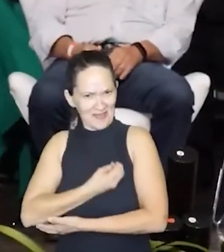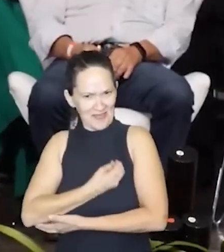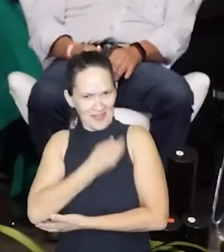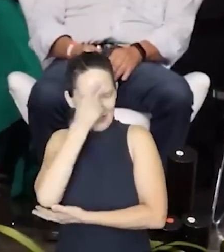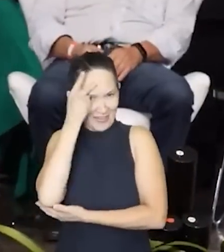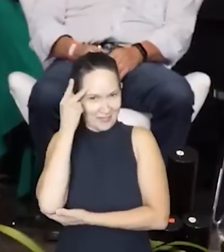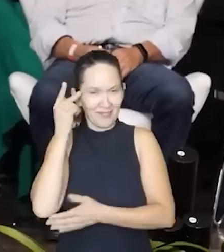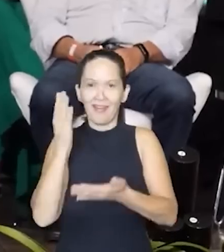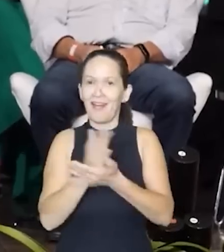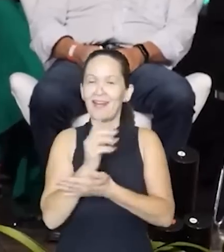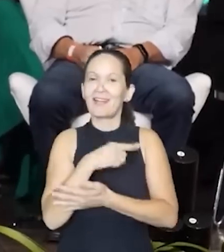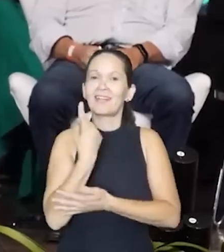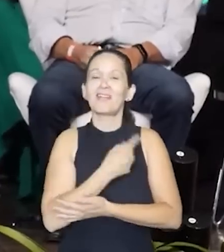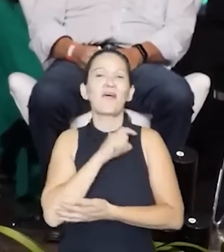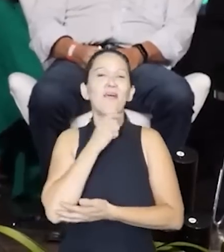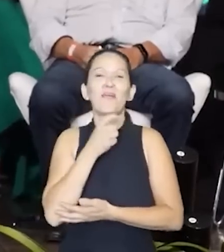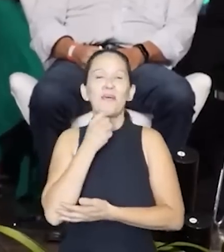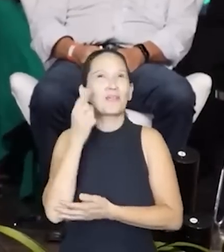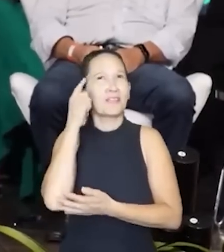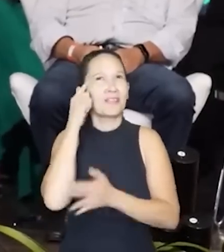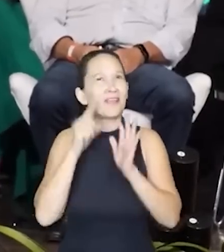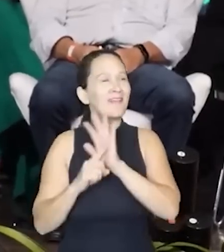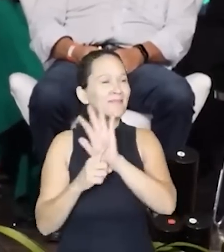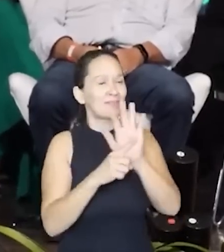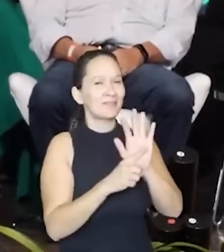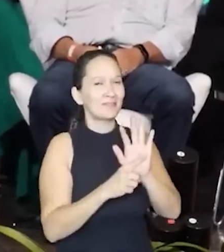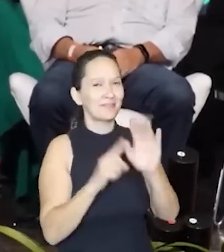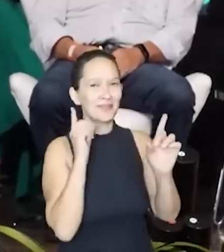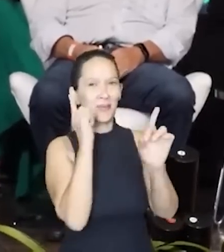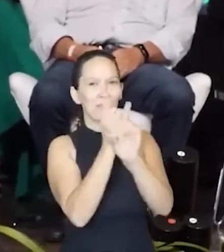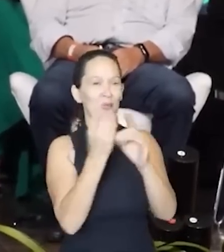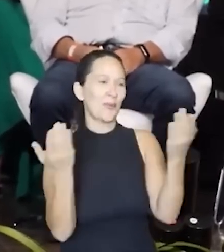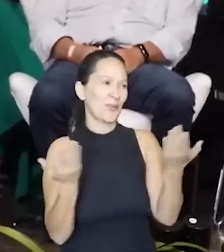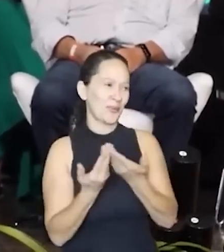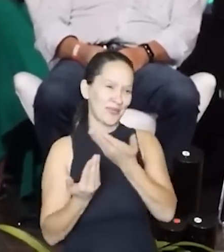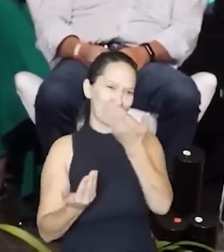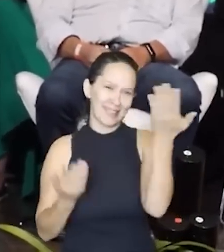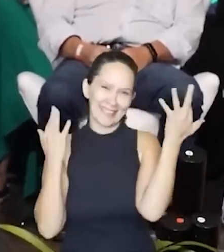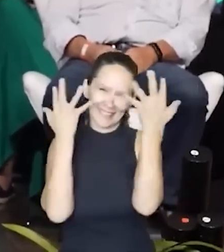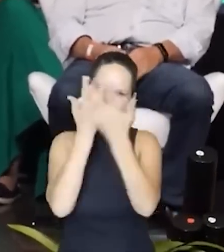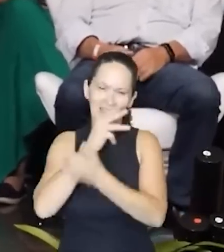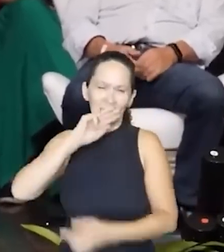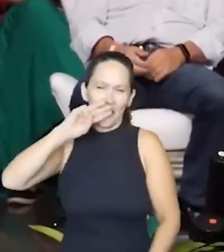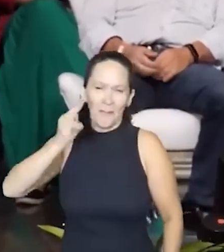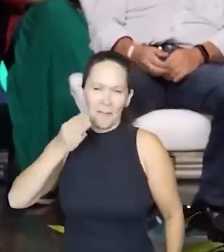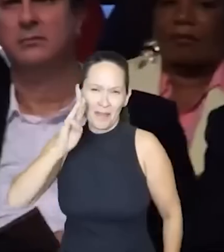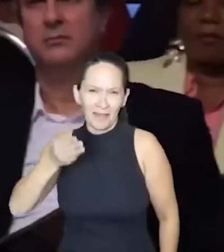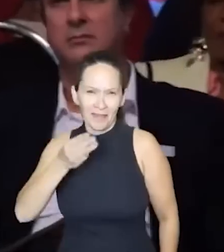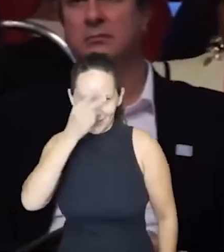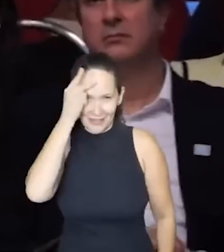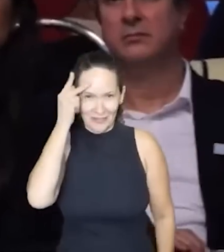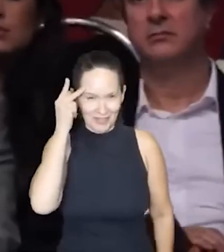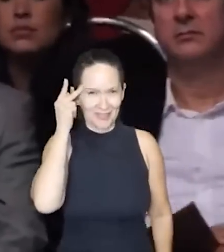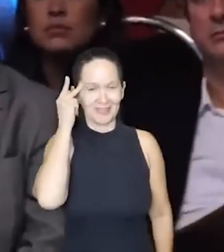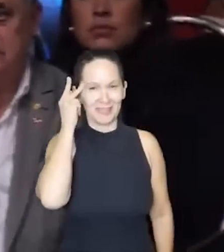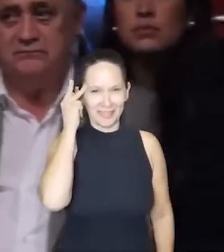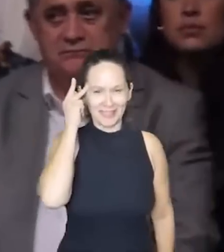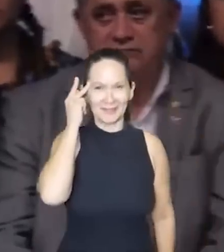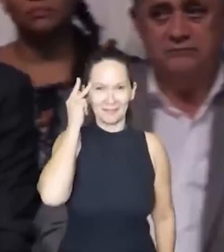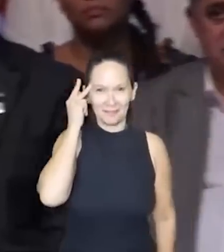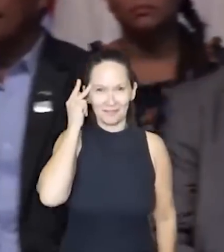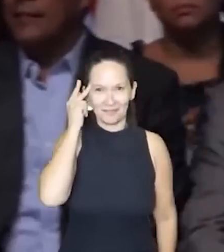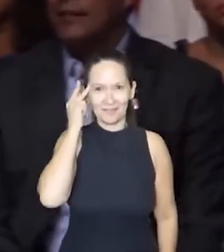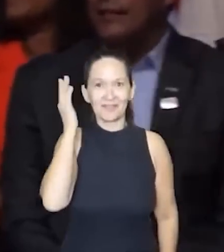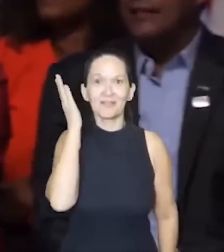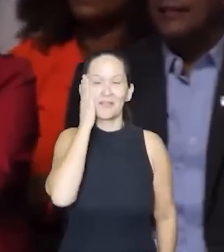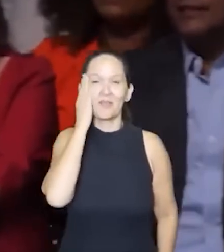vezes a gente não consegue refleti-la num encontro como esse. Milhões e milhões de pessoas que souberam